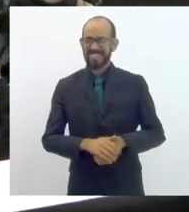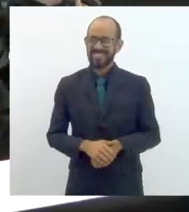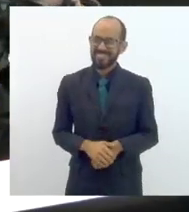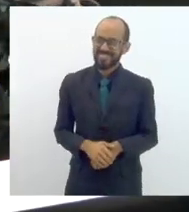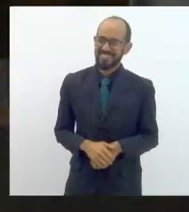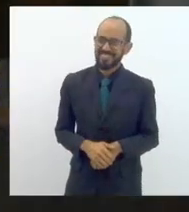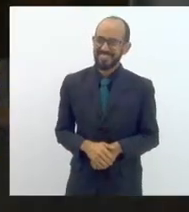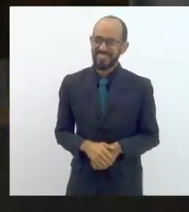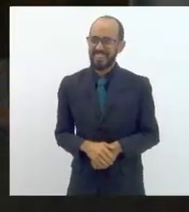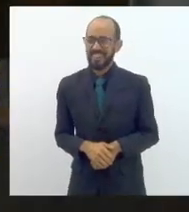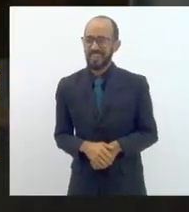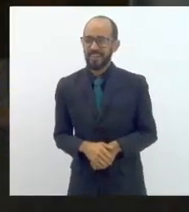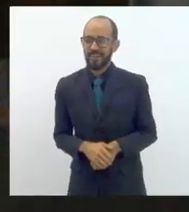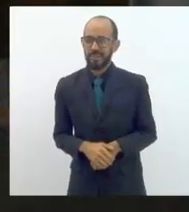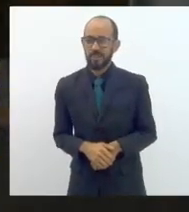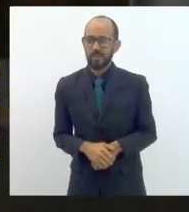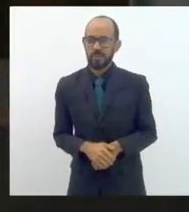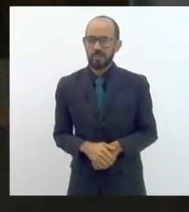Bem, primeiro,